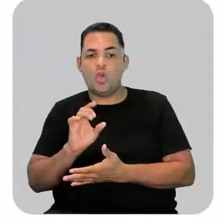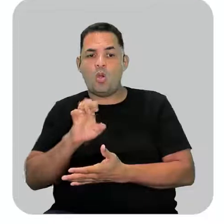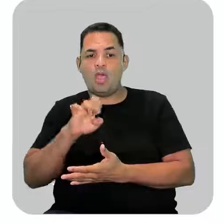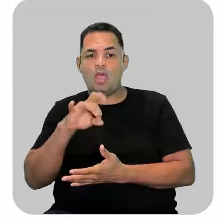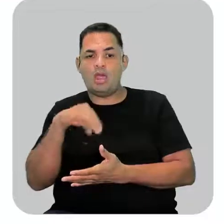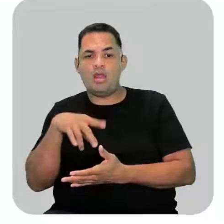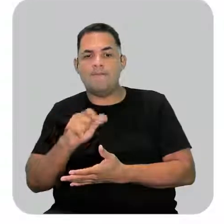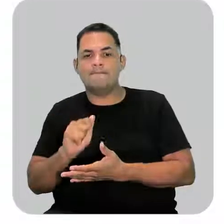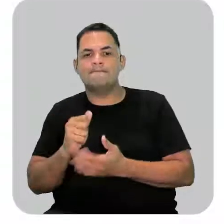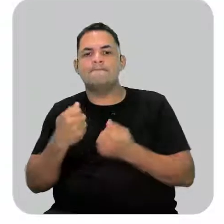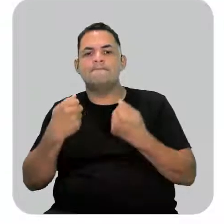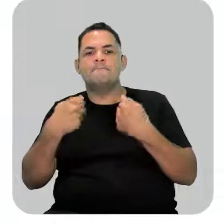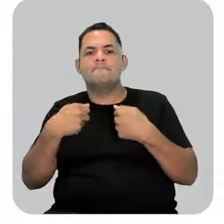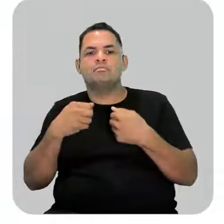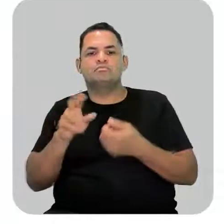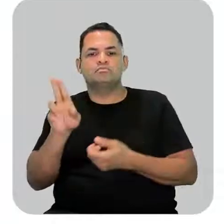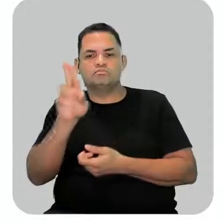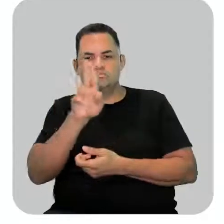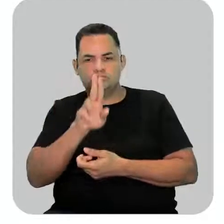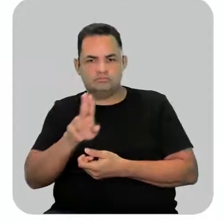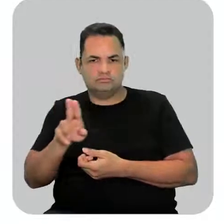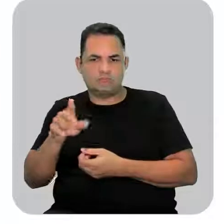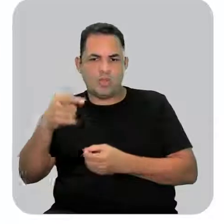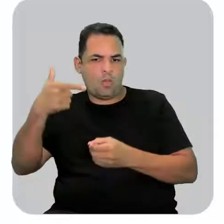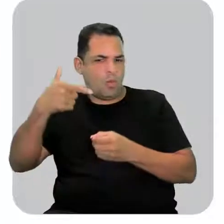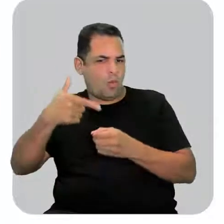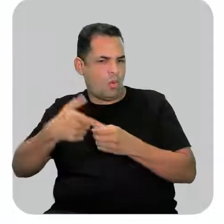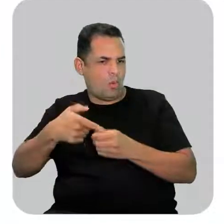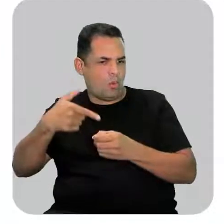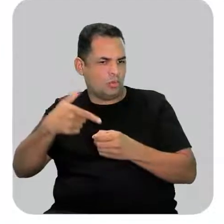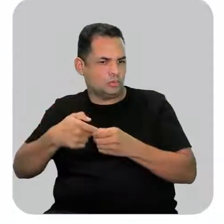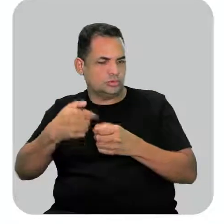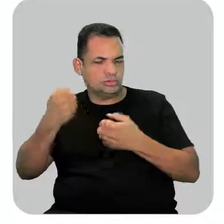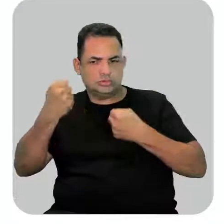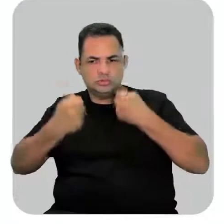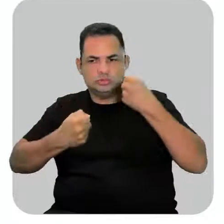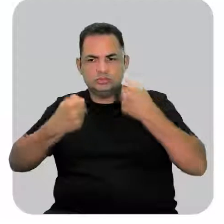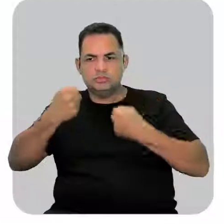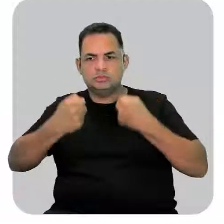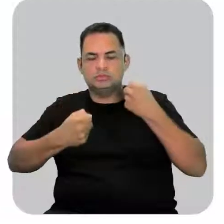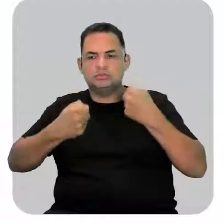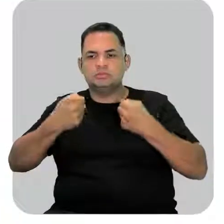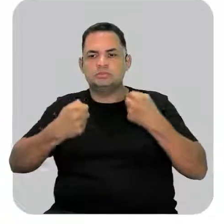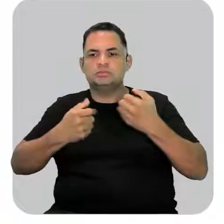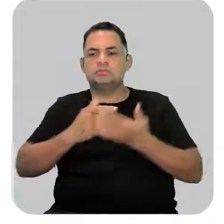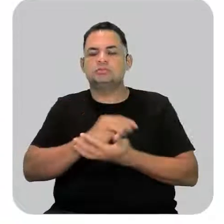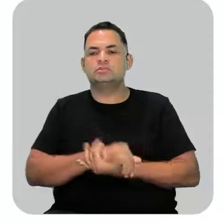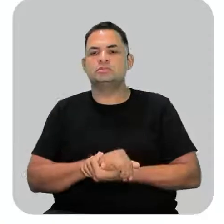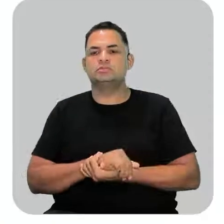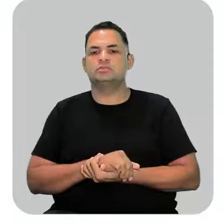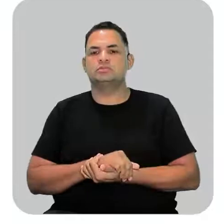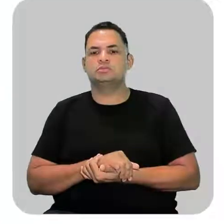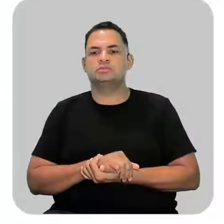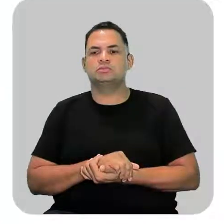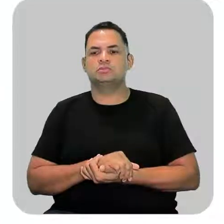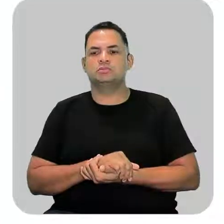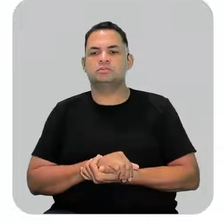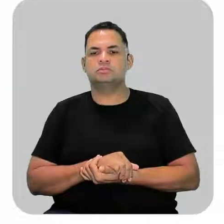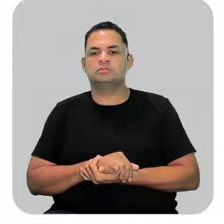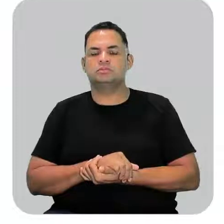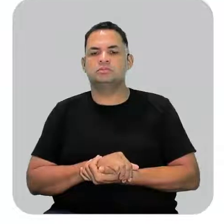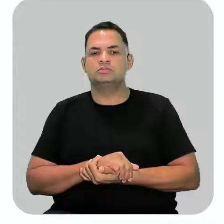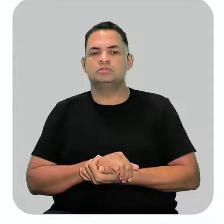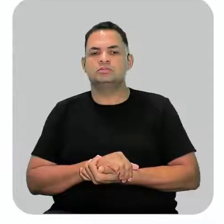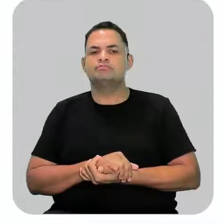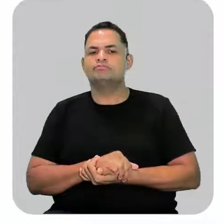Somente o etanol pode ser utilizado como combustível para automóveis? E